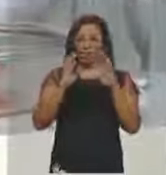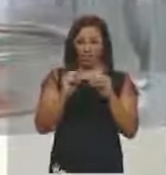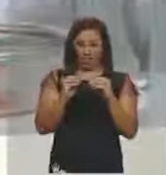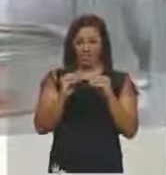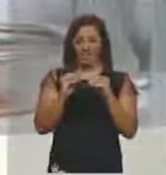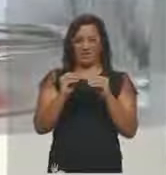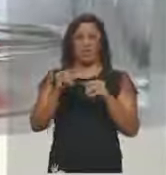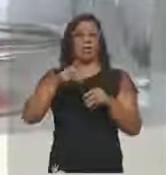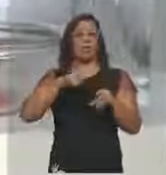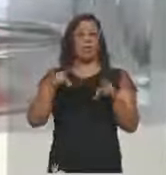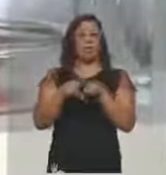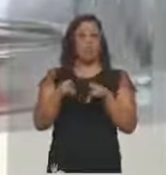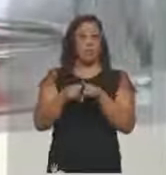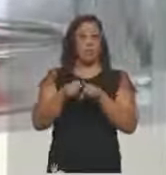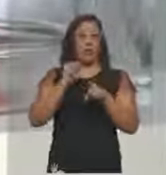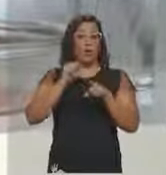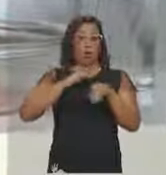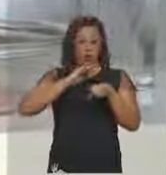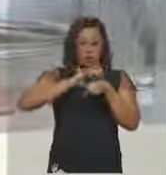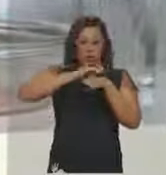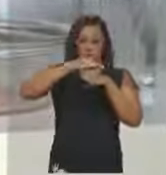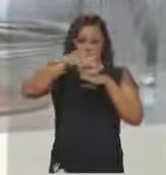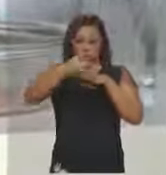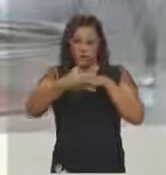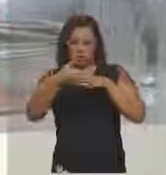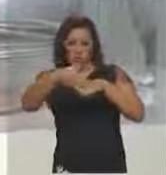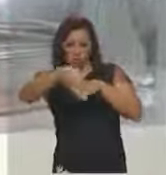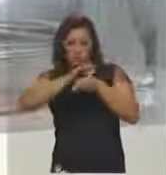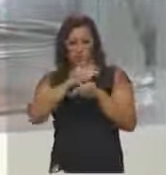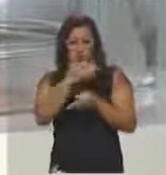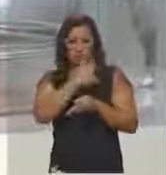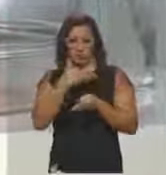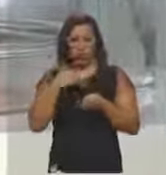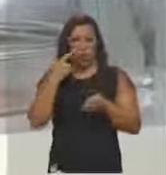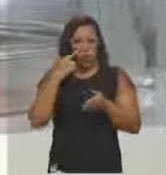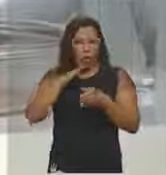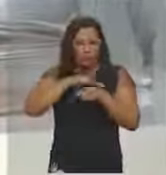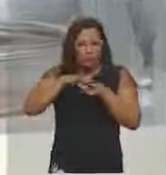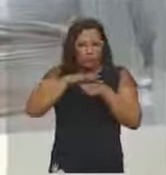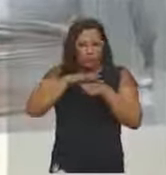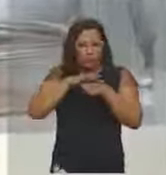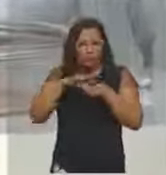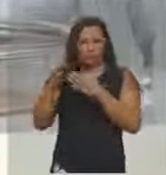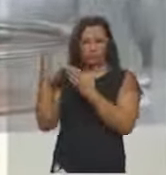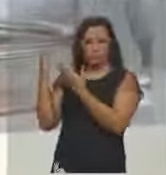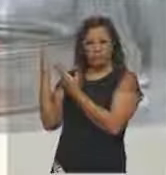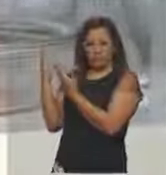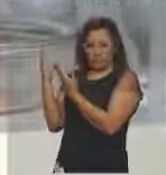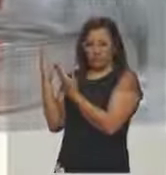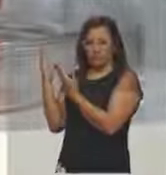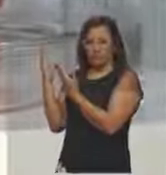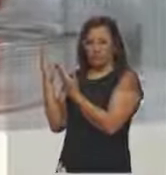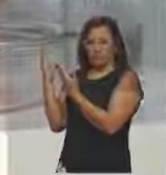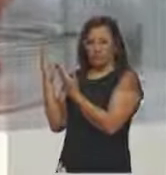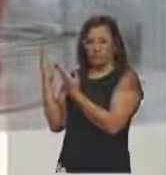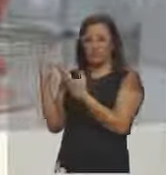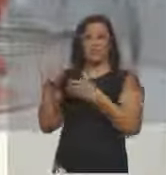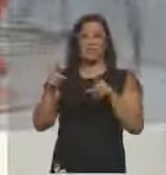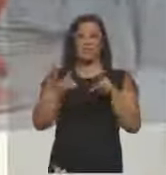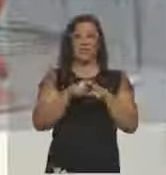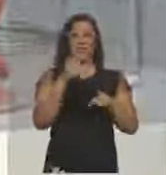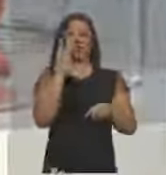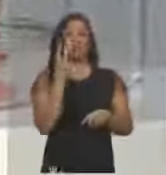é protegido por uma membrana elástica, essa membrana bem fininha que a gente chama de pleura. Nós temos